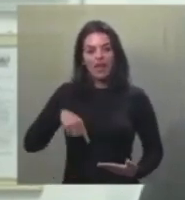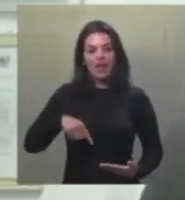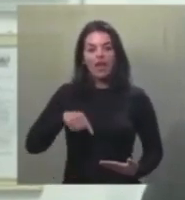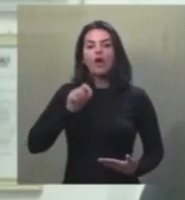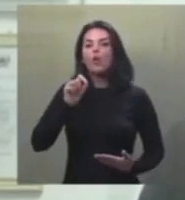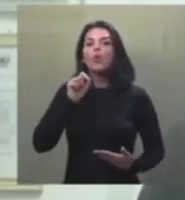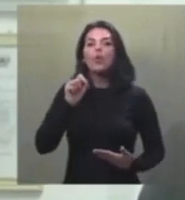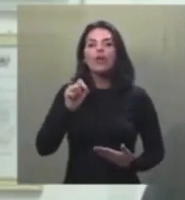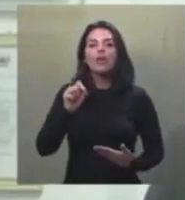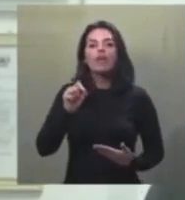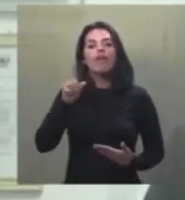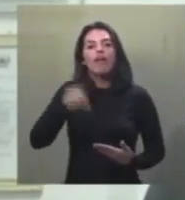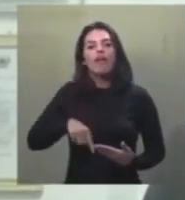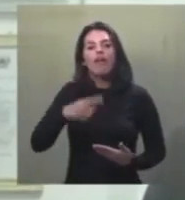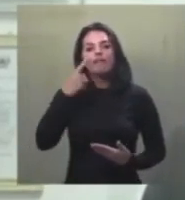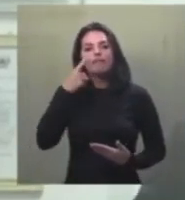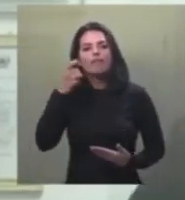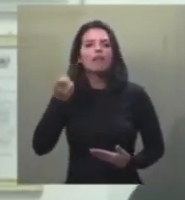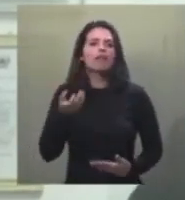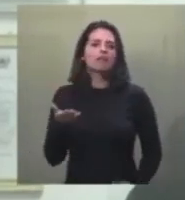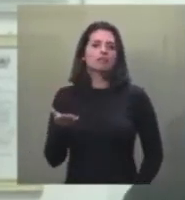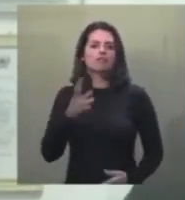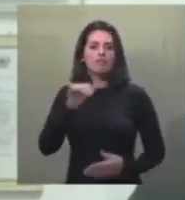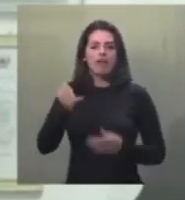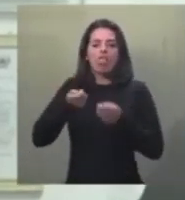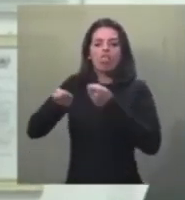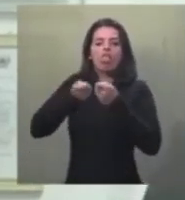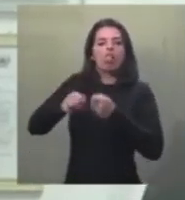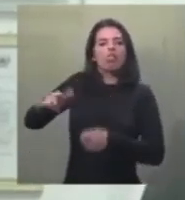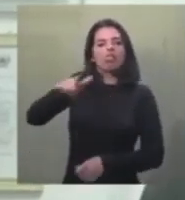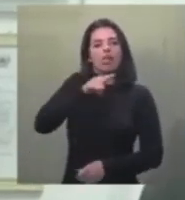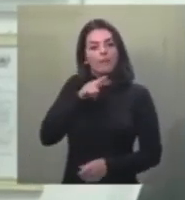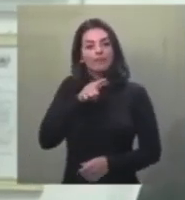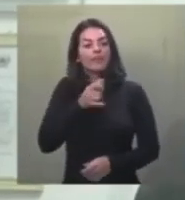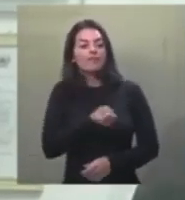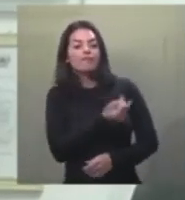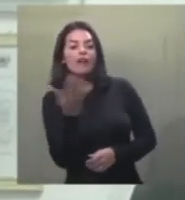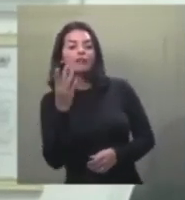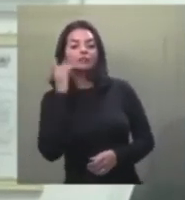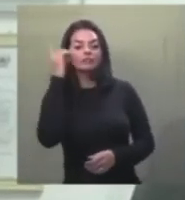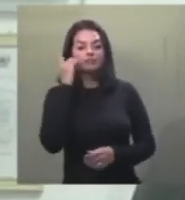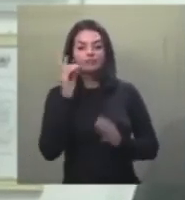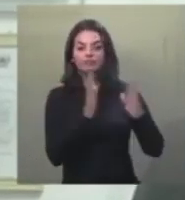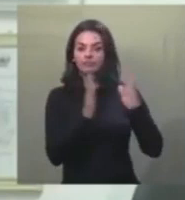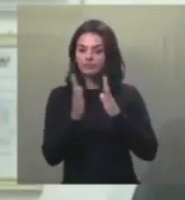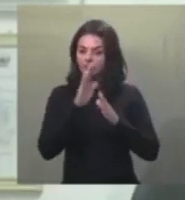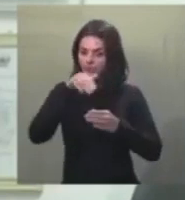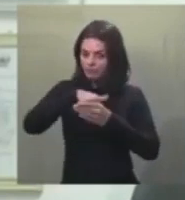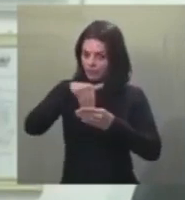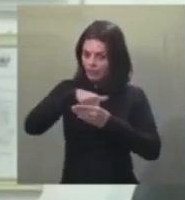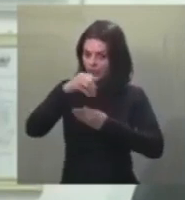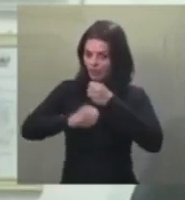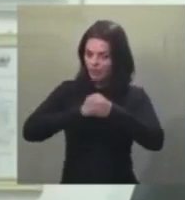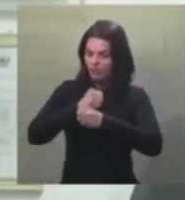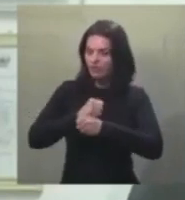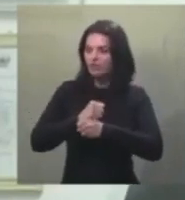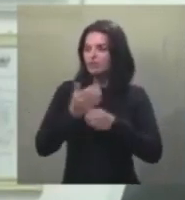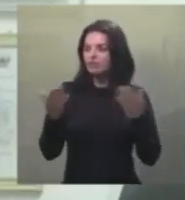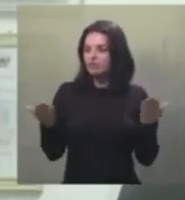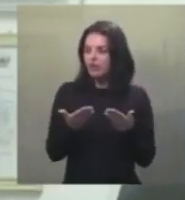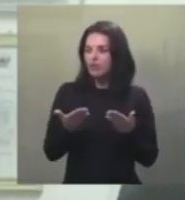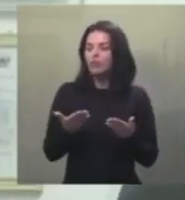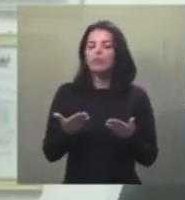cabresto vários deputados em ano eleitoral. Além disso, servidores públicos estão sem aumento, 1 milhão de servidores